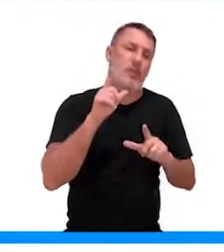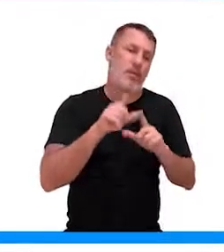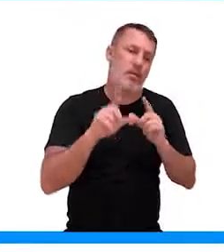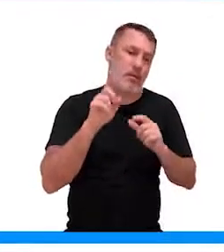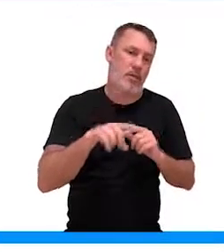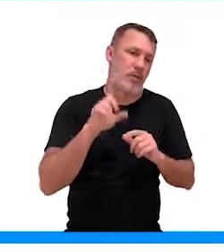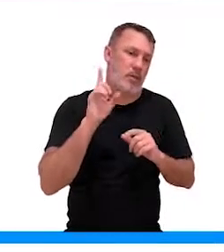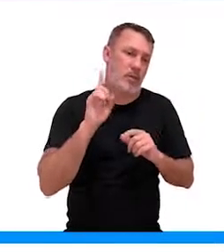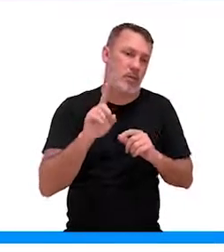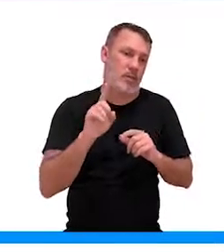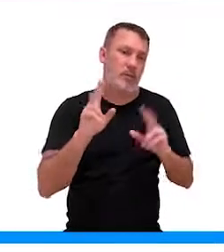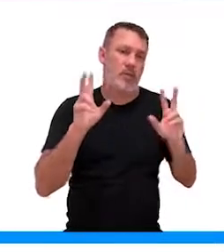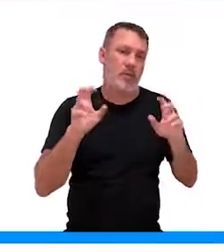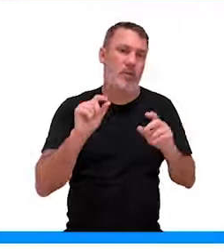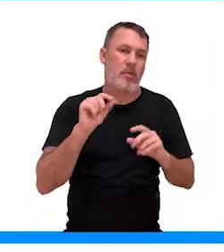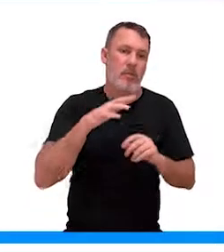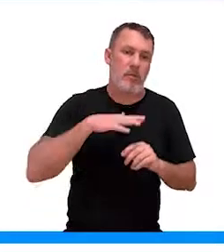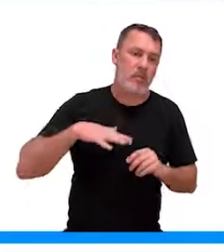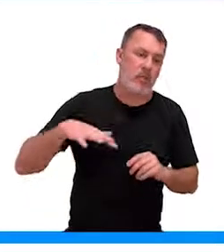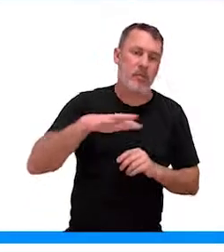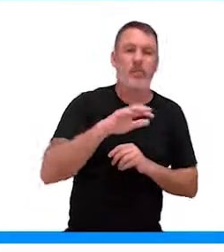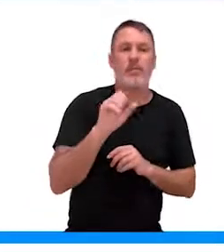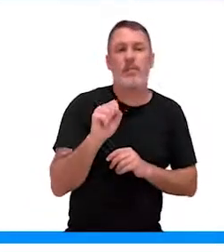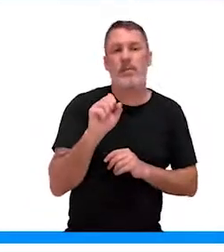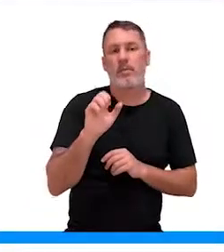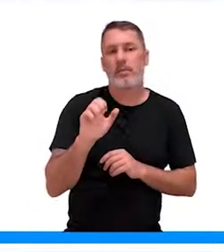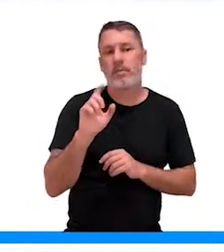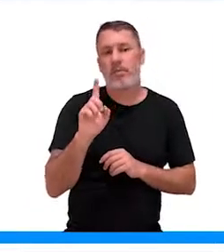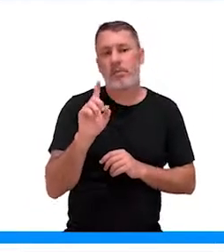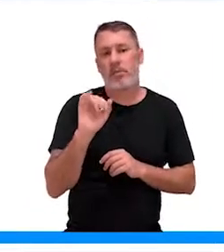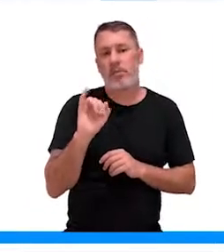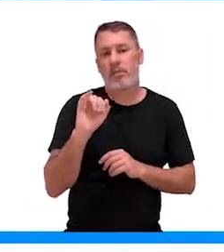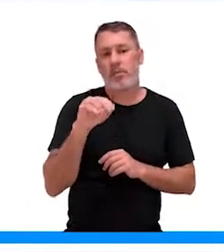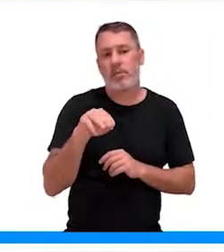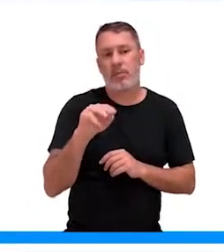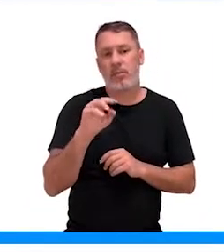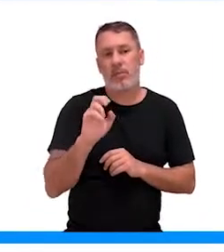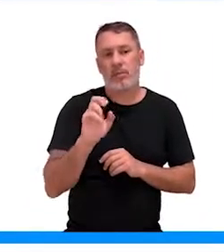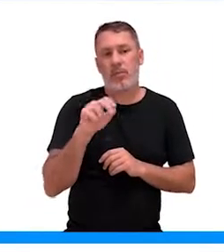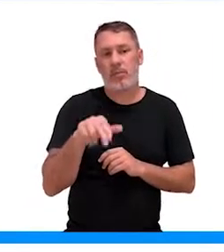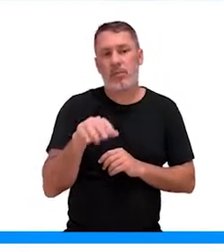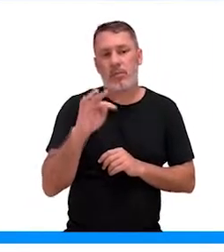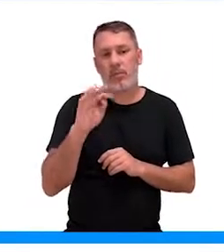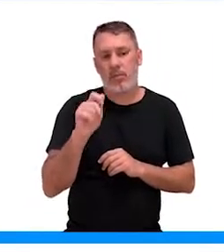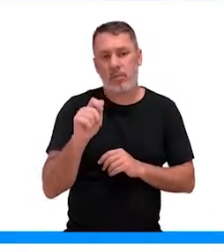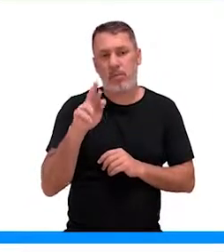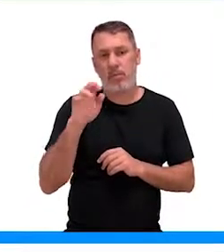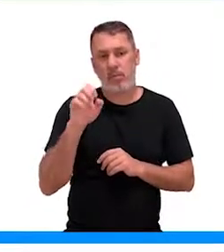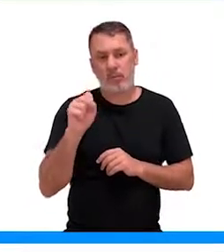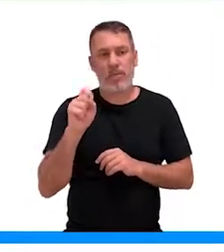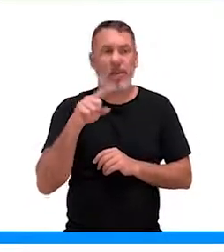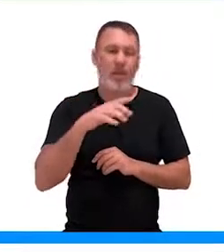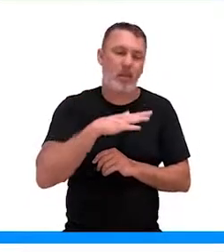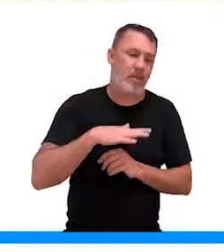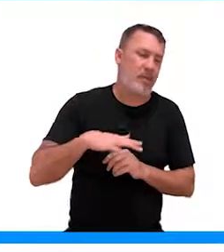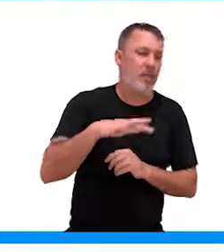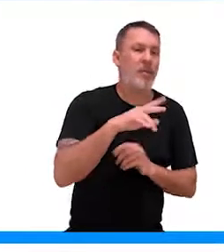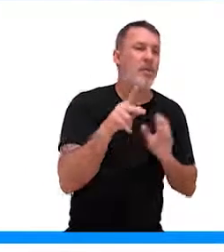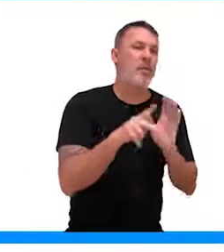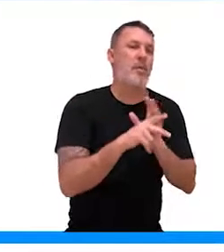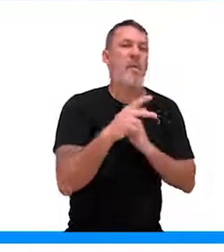planícies sedimentares, ou seja, áreas suavemente onduladas, tá? Obviamente, claro, essa